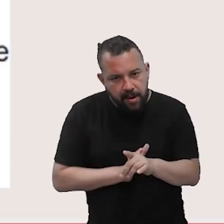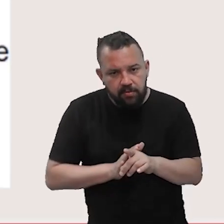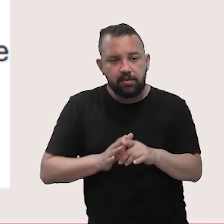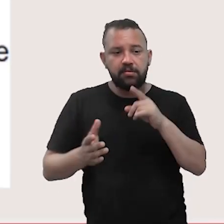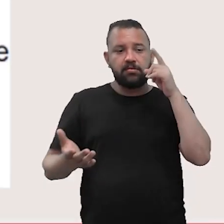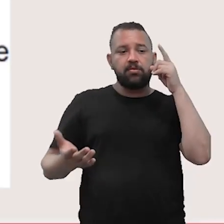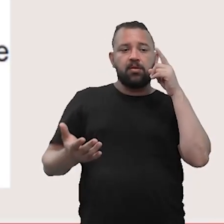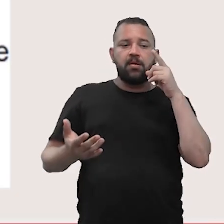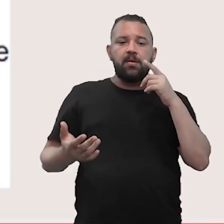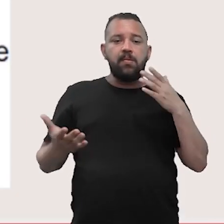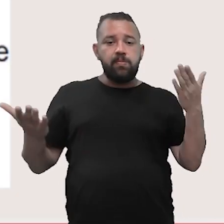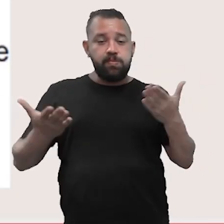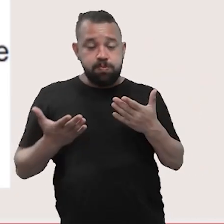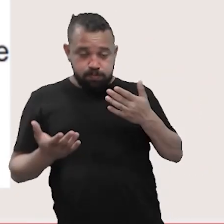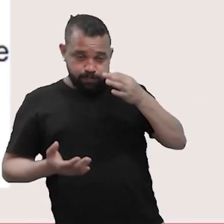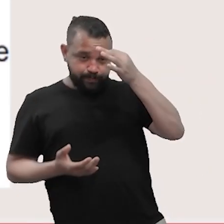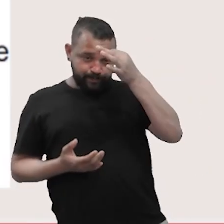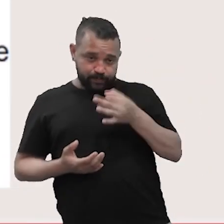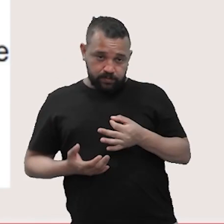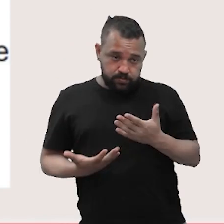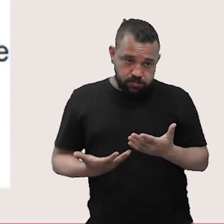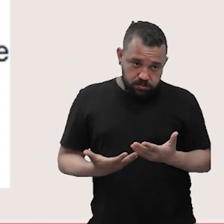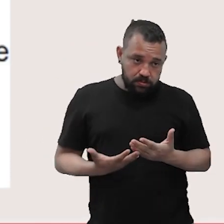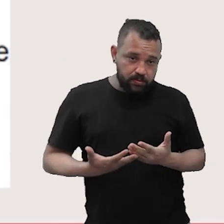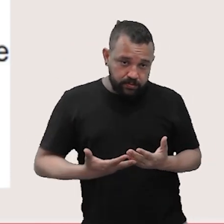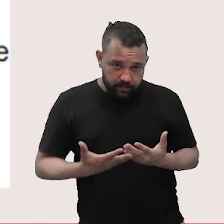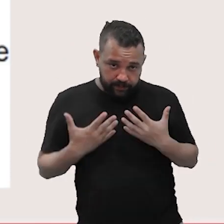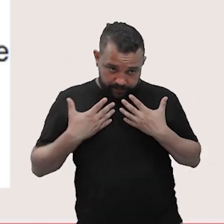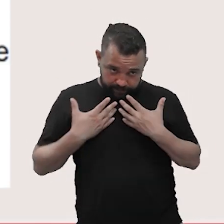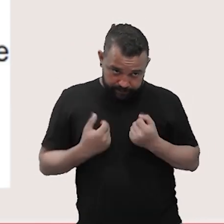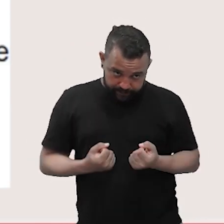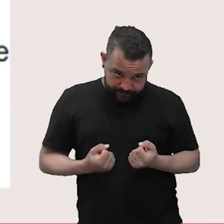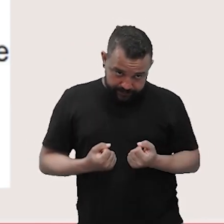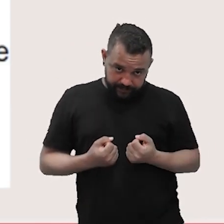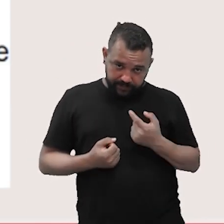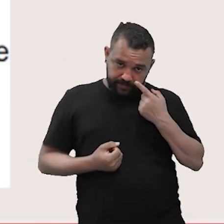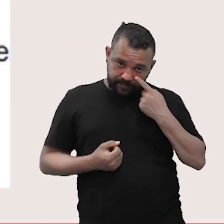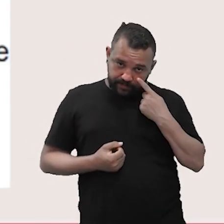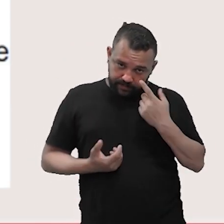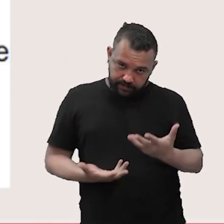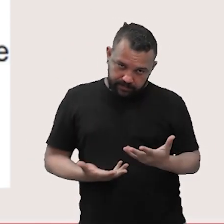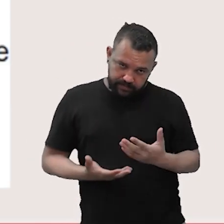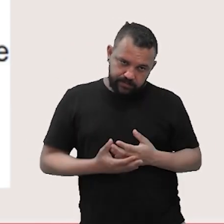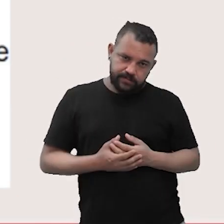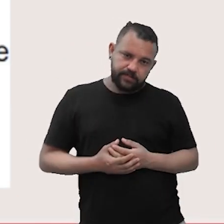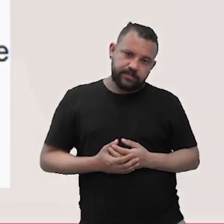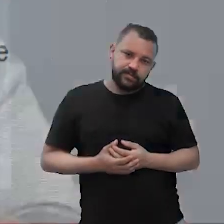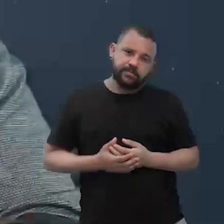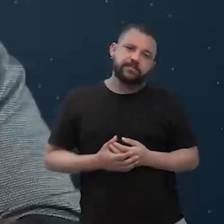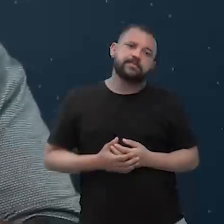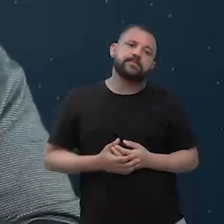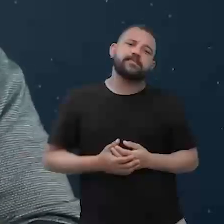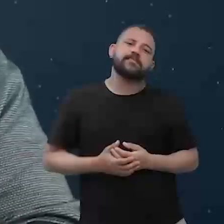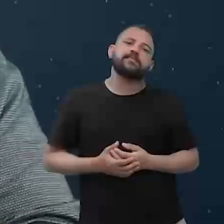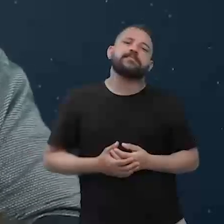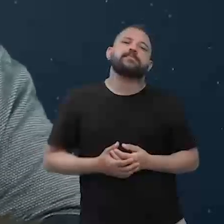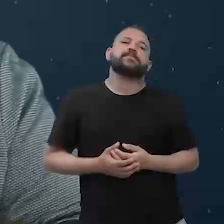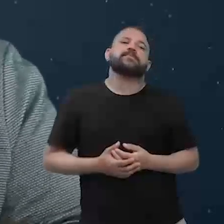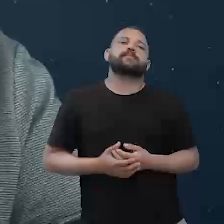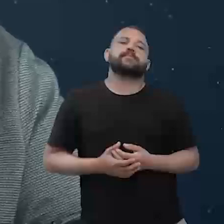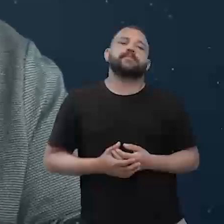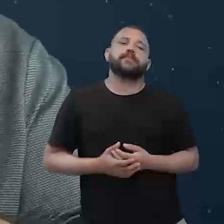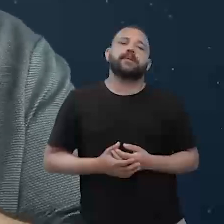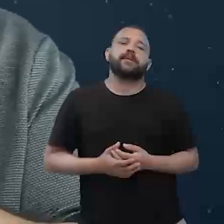Exatamente aí. Então, vem comigo, fera, observa. Usa dessa estratégia. Vem comigo, Robertão, vem comigo.